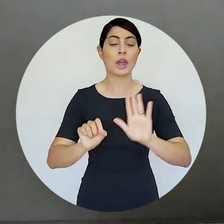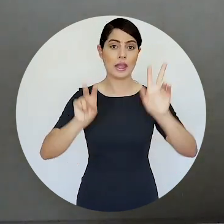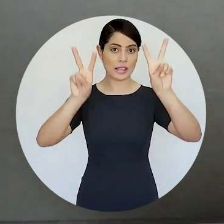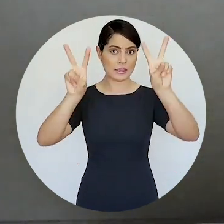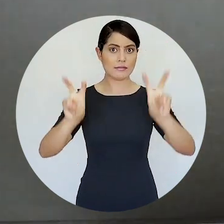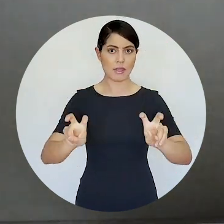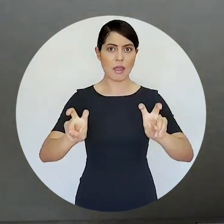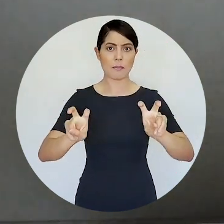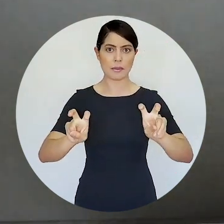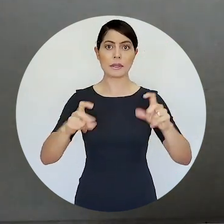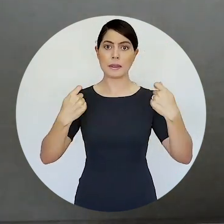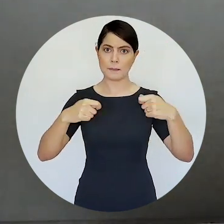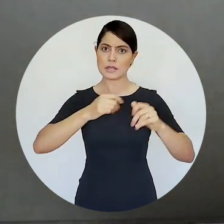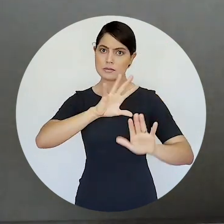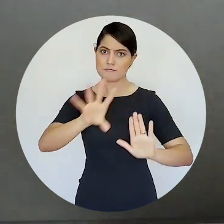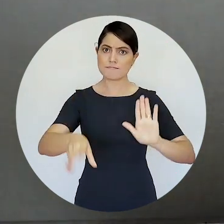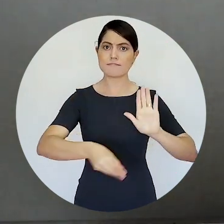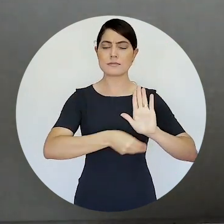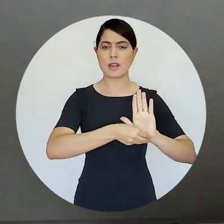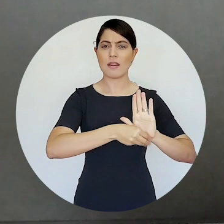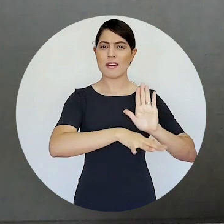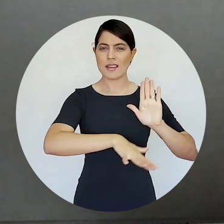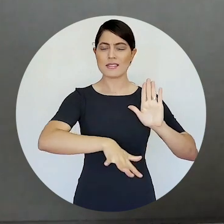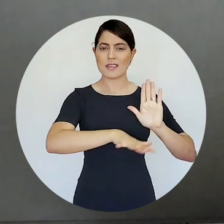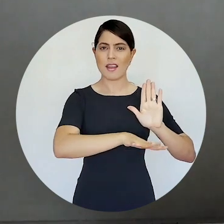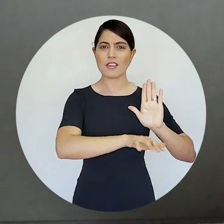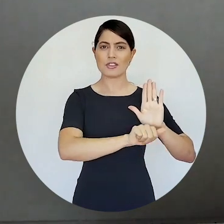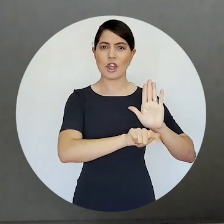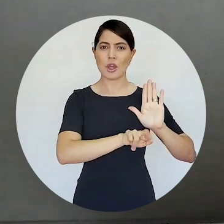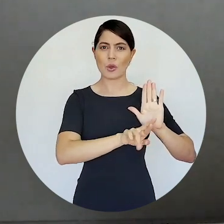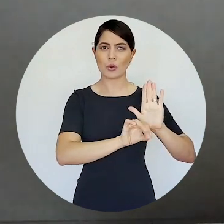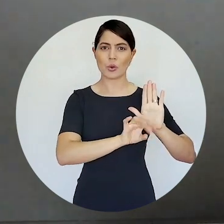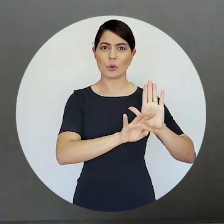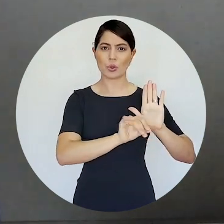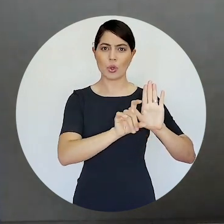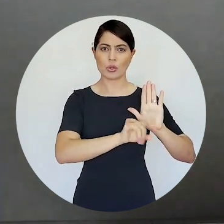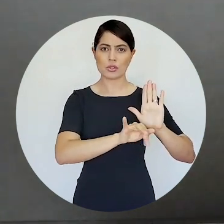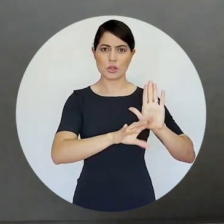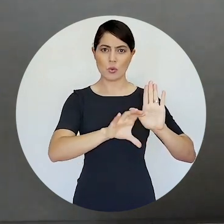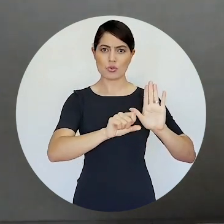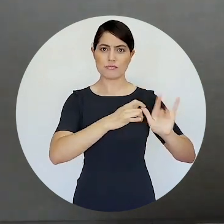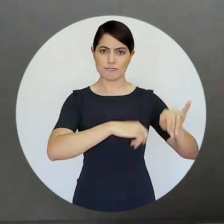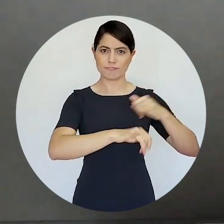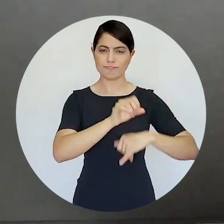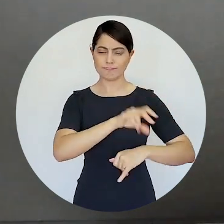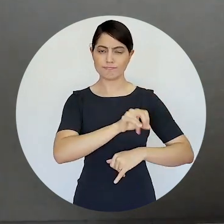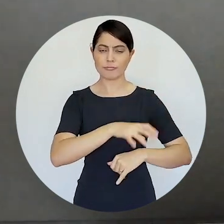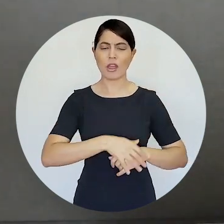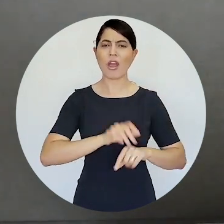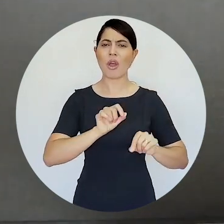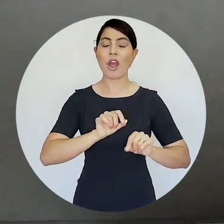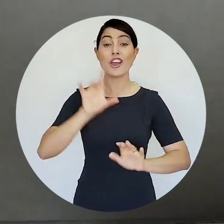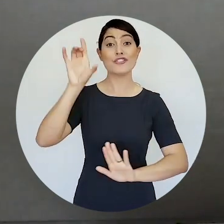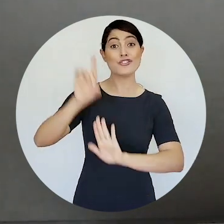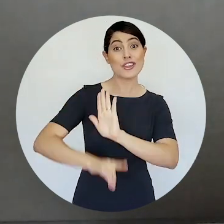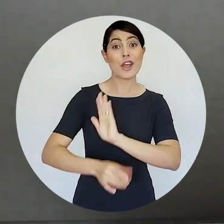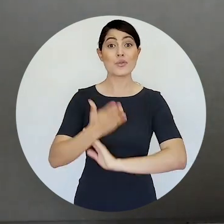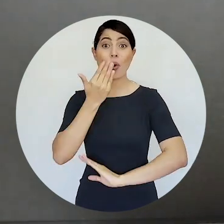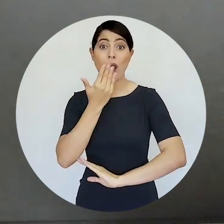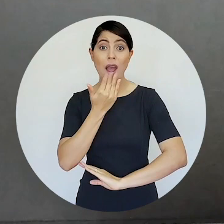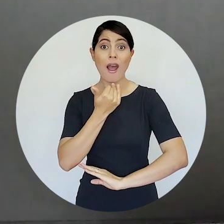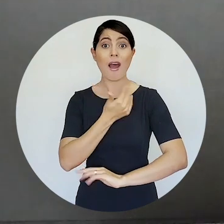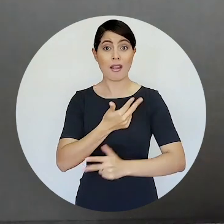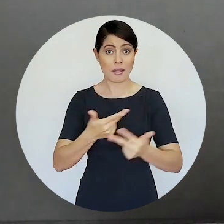e deve ser relacionado com as questões dos agrotóxicos é o direito à alimentação. Esse direito ele